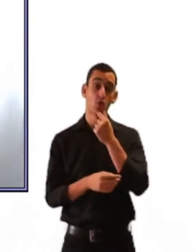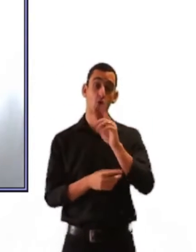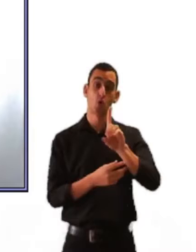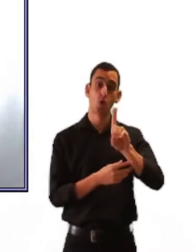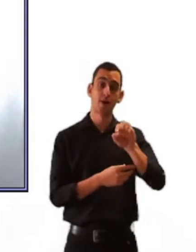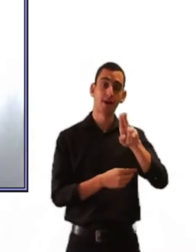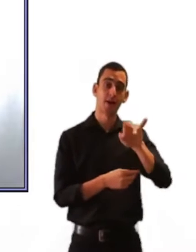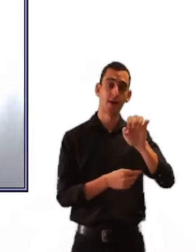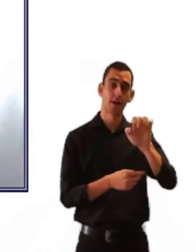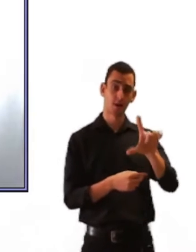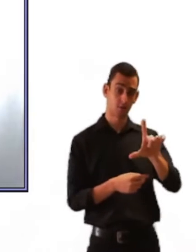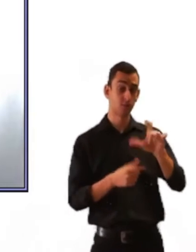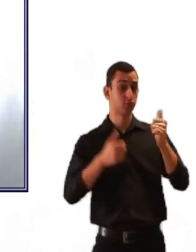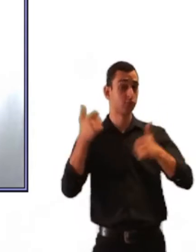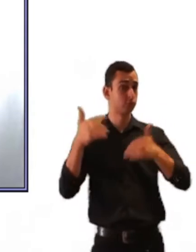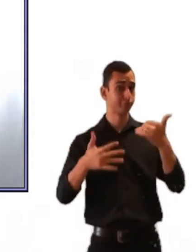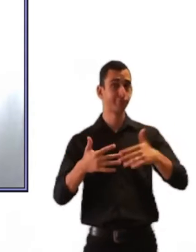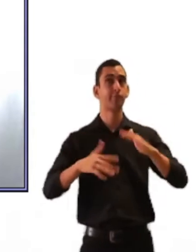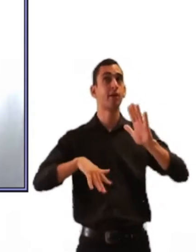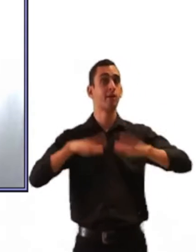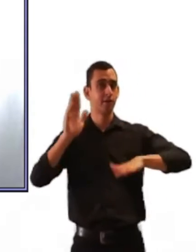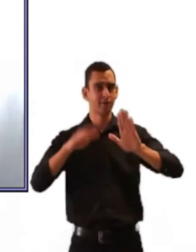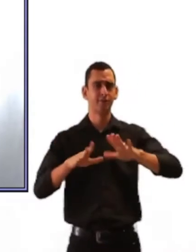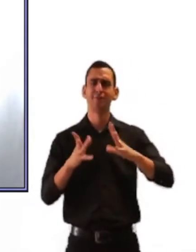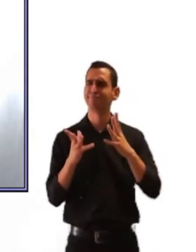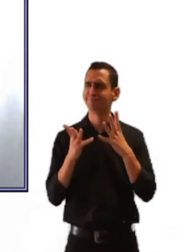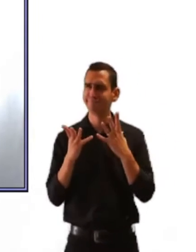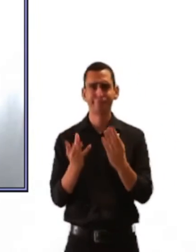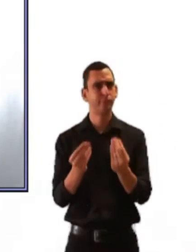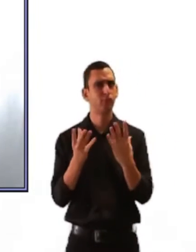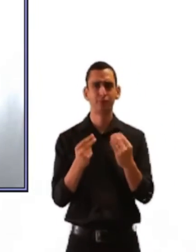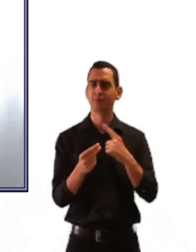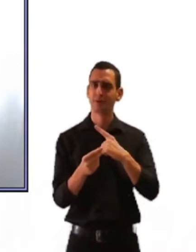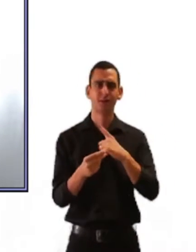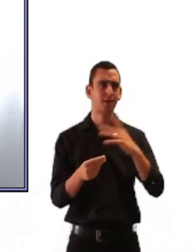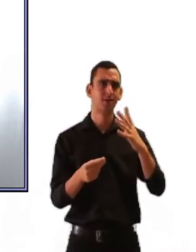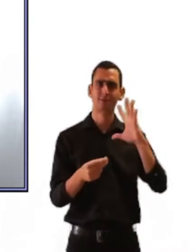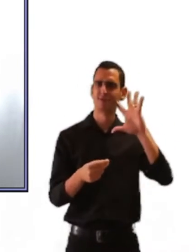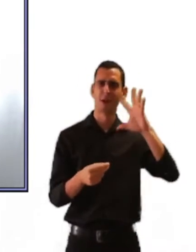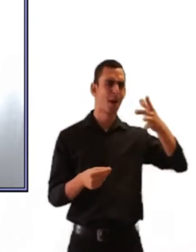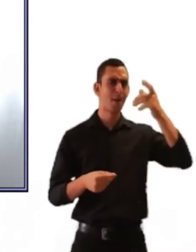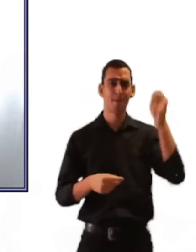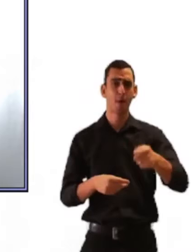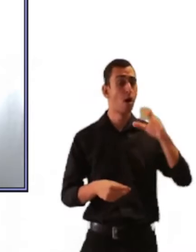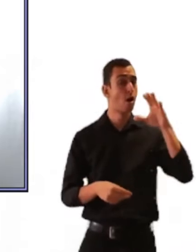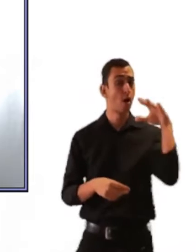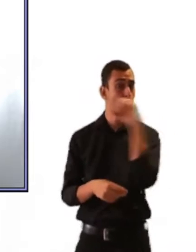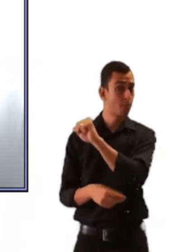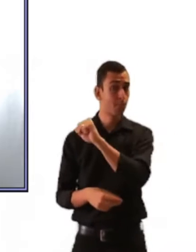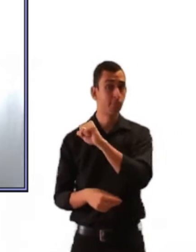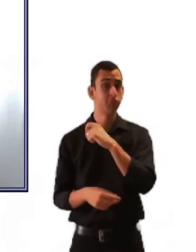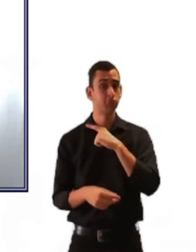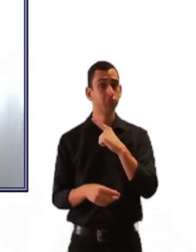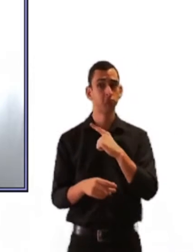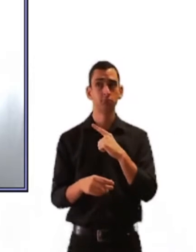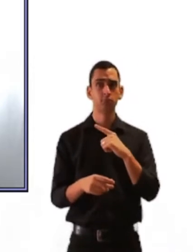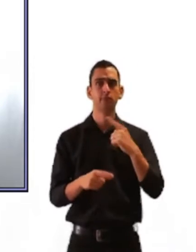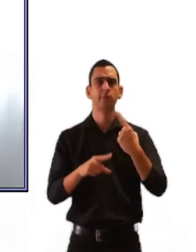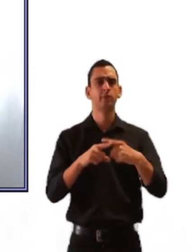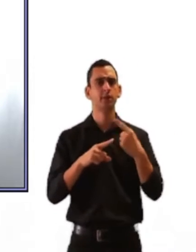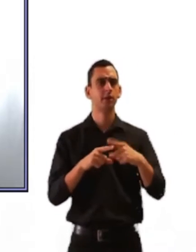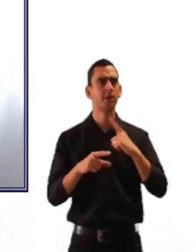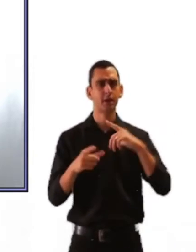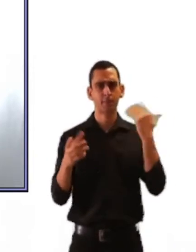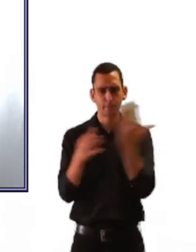muitas das decisões são tomadas de forma rápida, ou seja, intuitivas. O juiz já pegou um